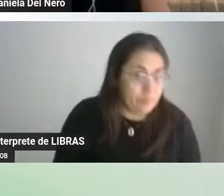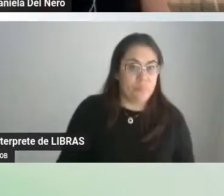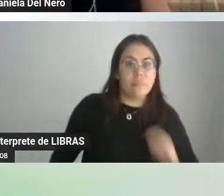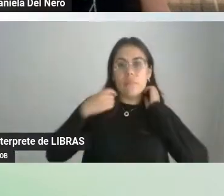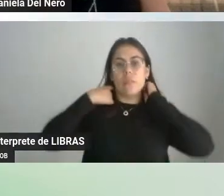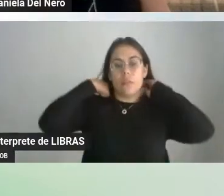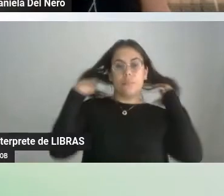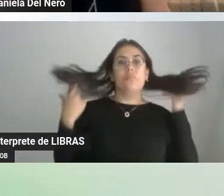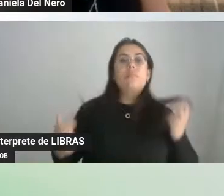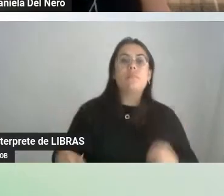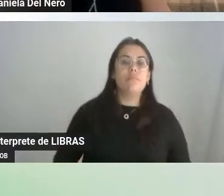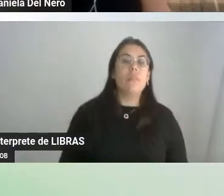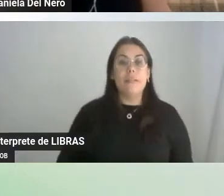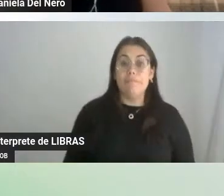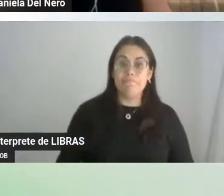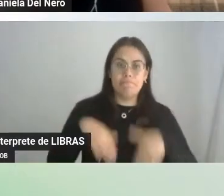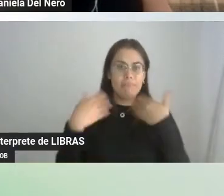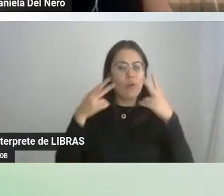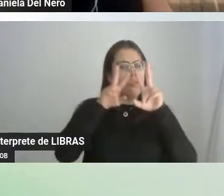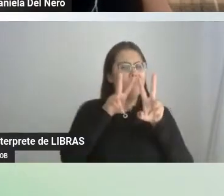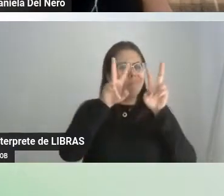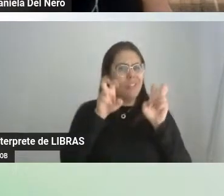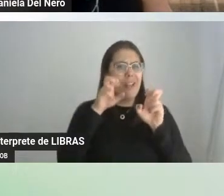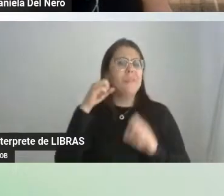desse aspecto sem mencionar